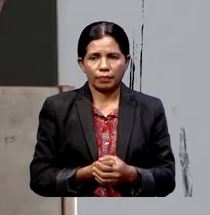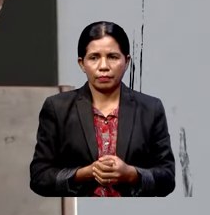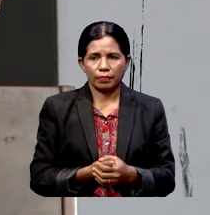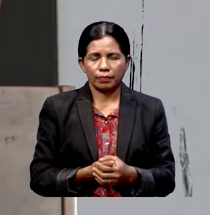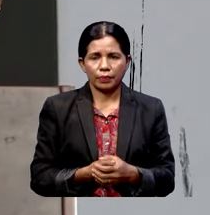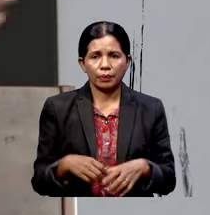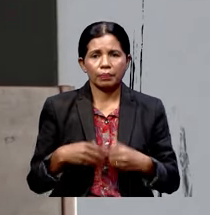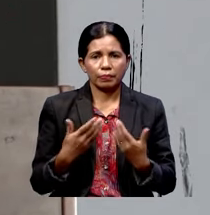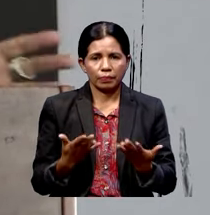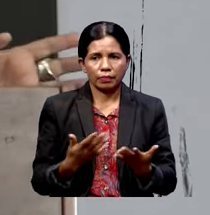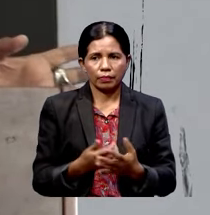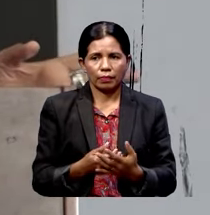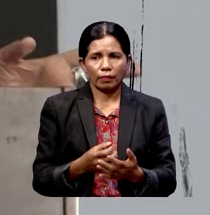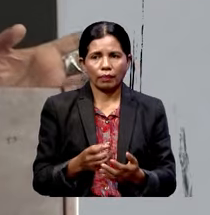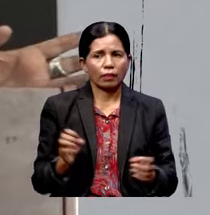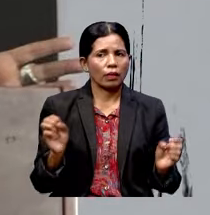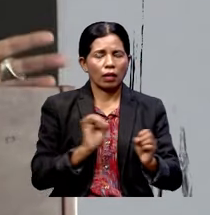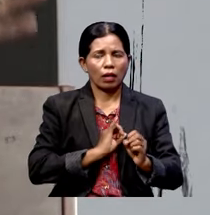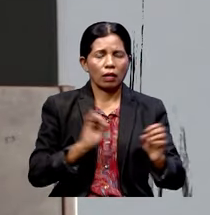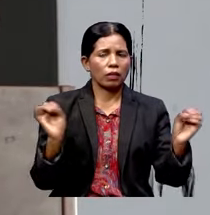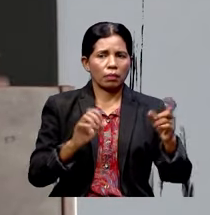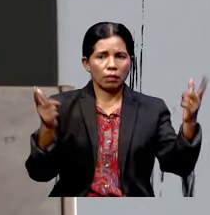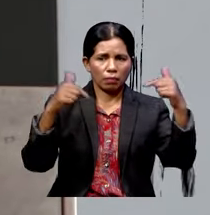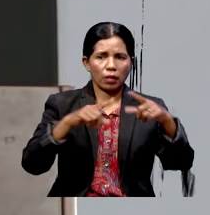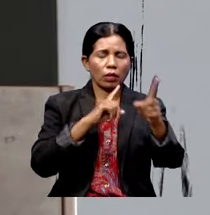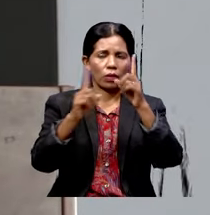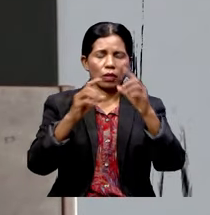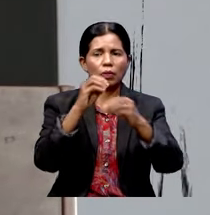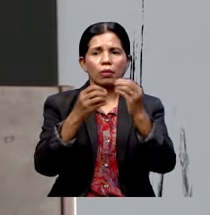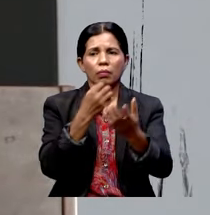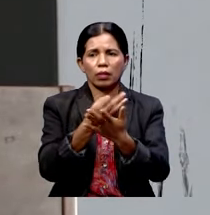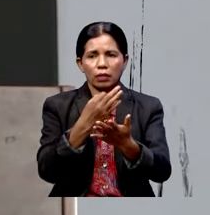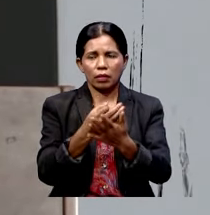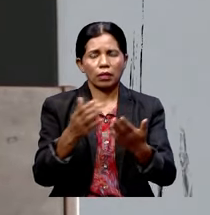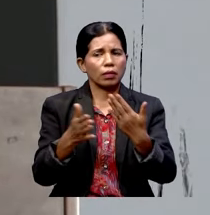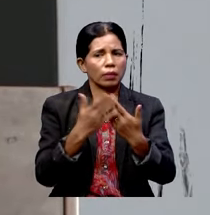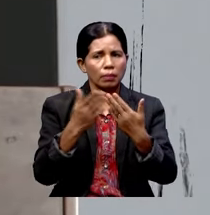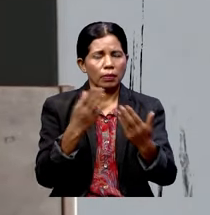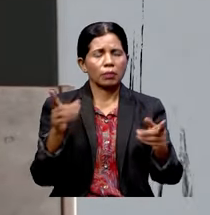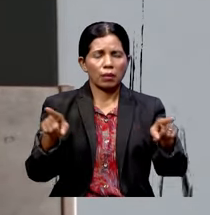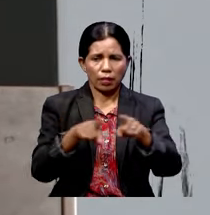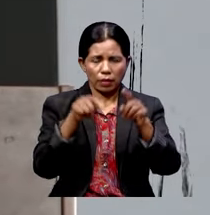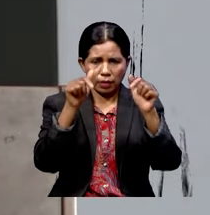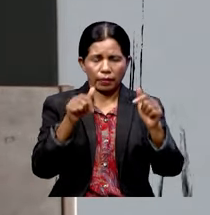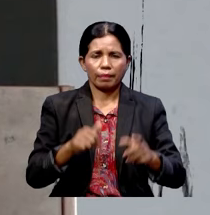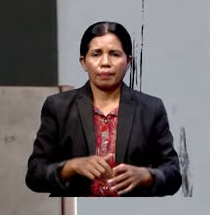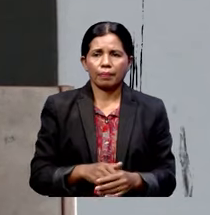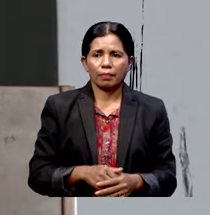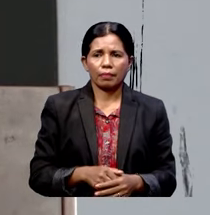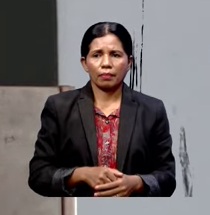alunça a oi la mai né para colher o orçamento simplesmente uma caneta.